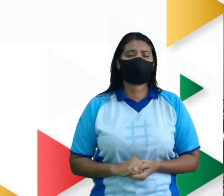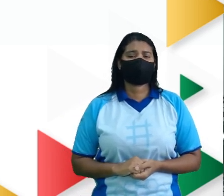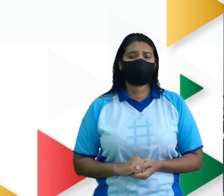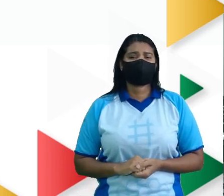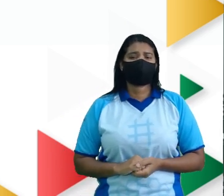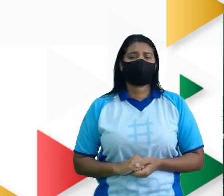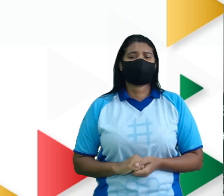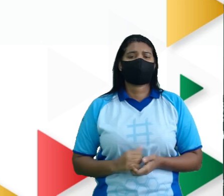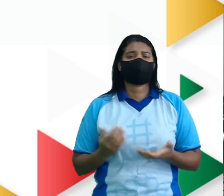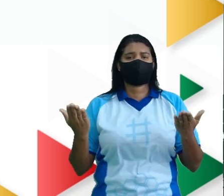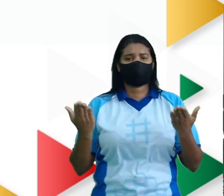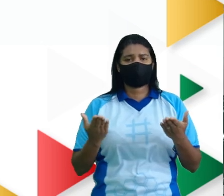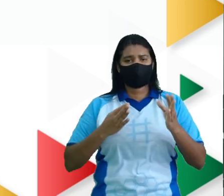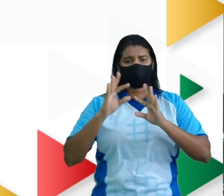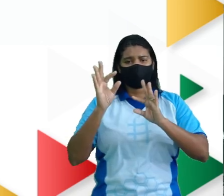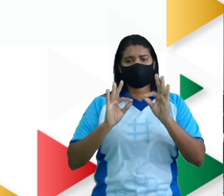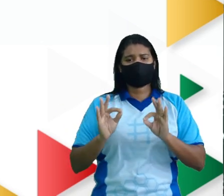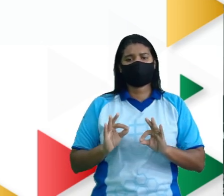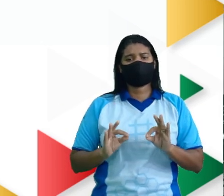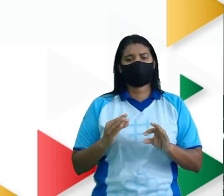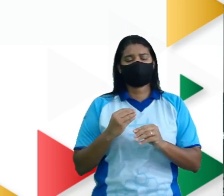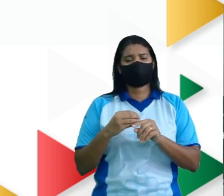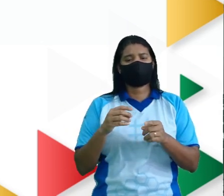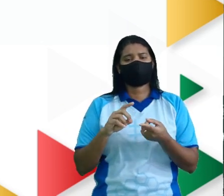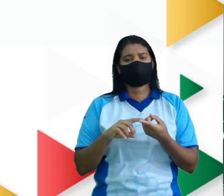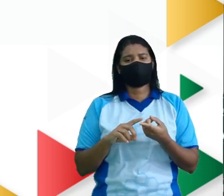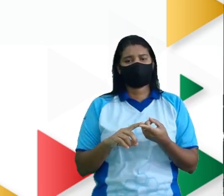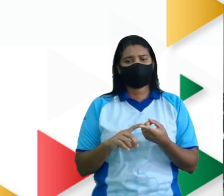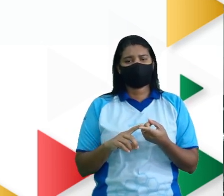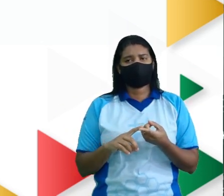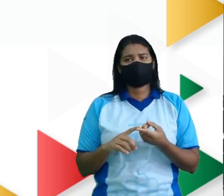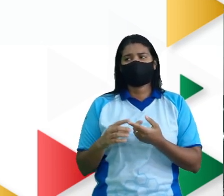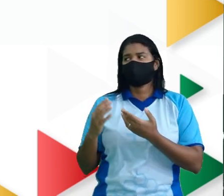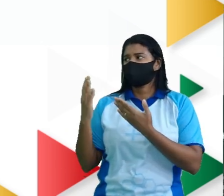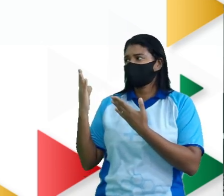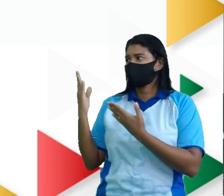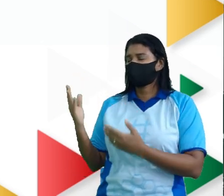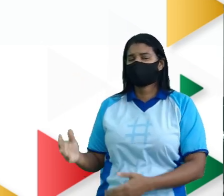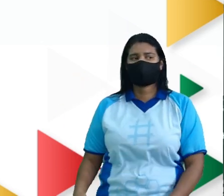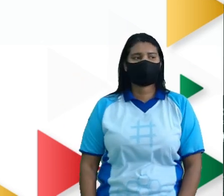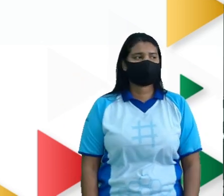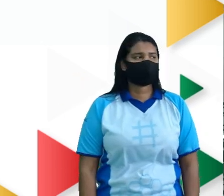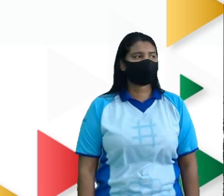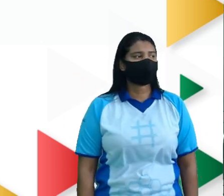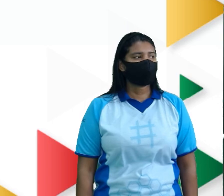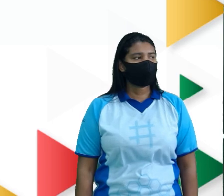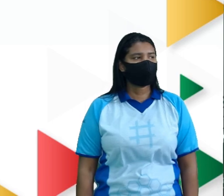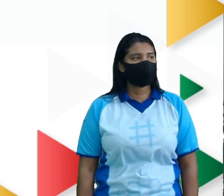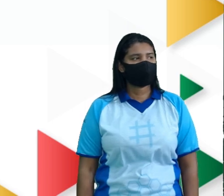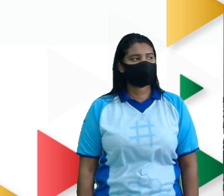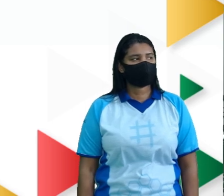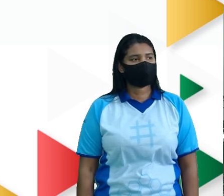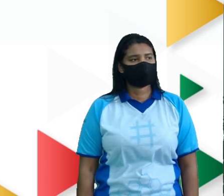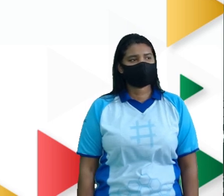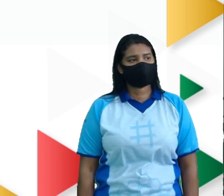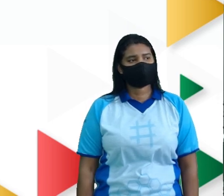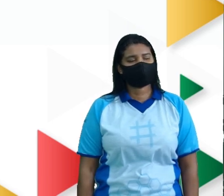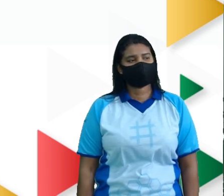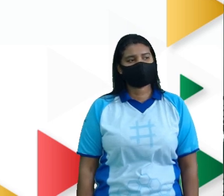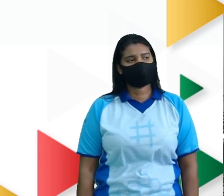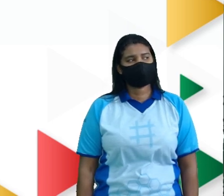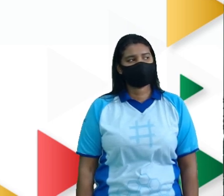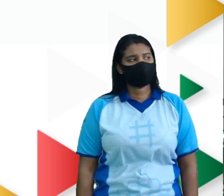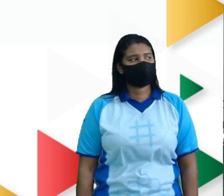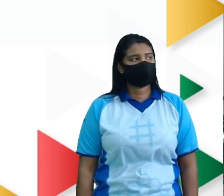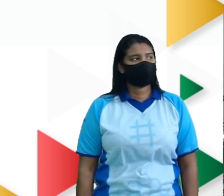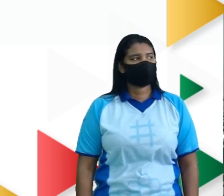fiz cada passo desse aí eu posso até fazer esse giro, tá bom? Se eu posso usá-lo, mas senão você